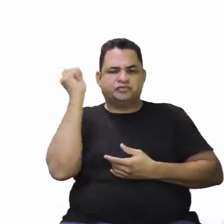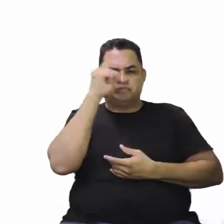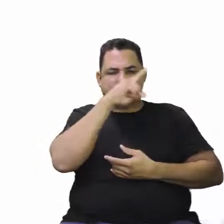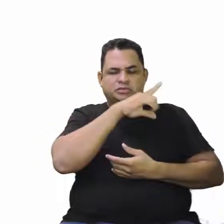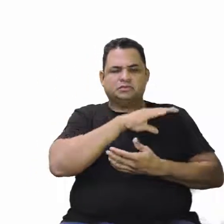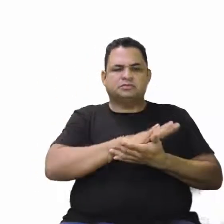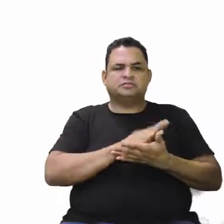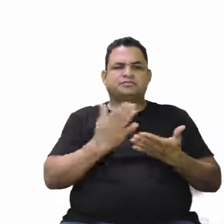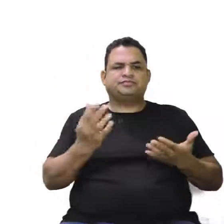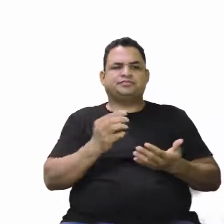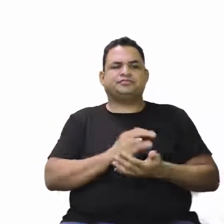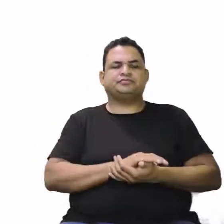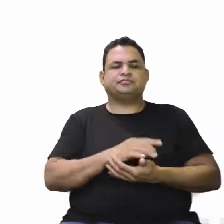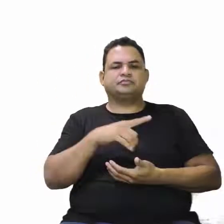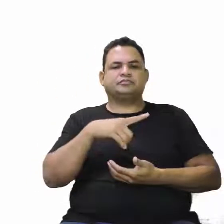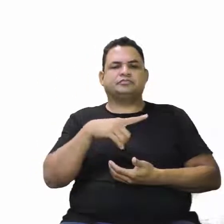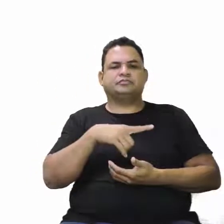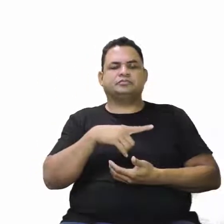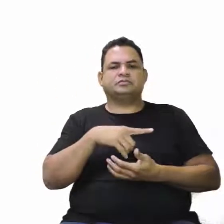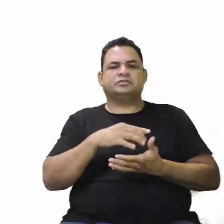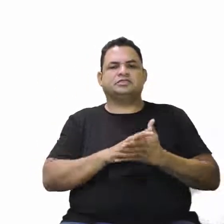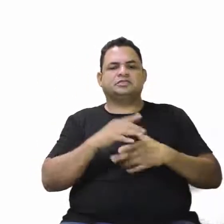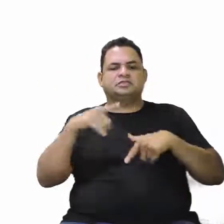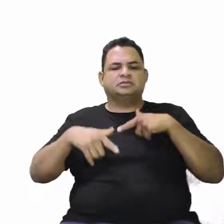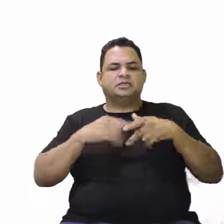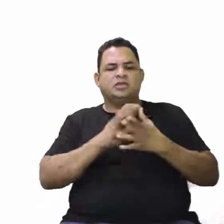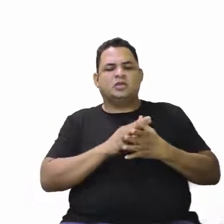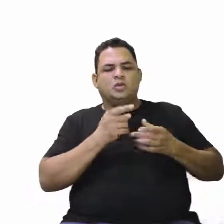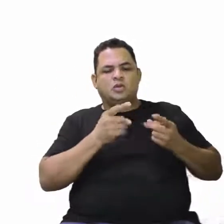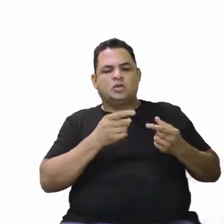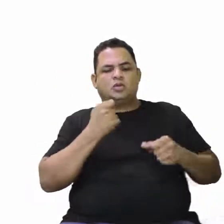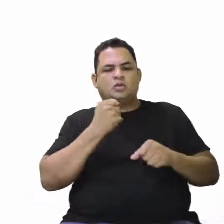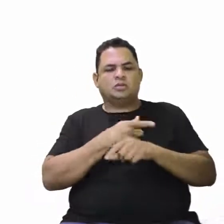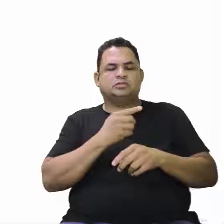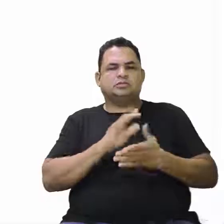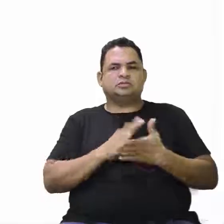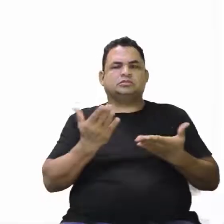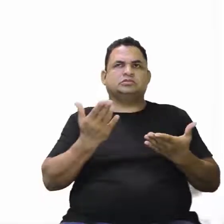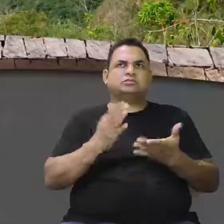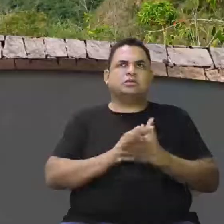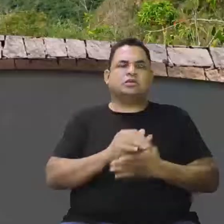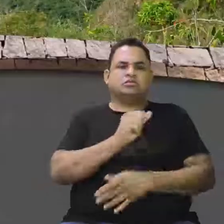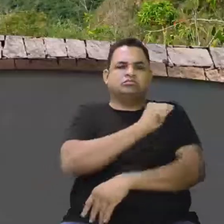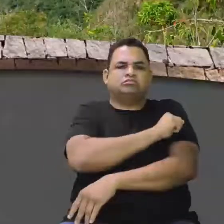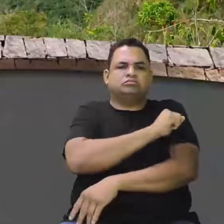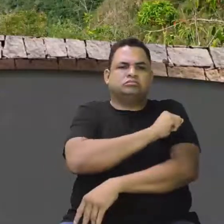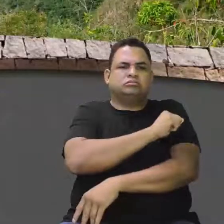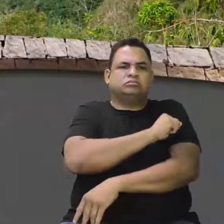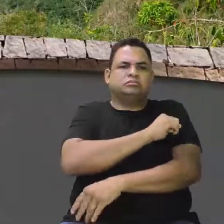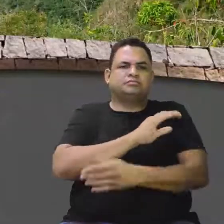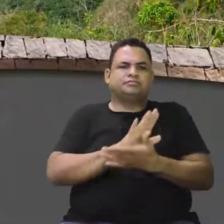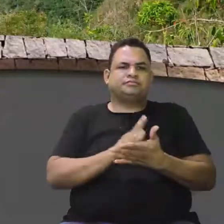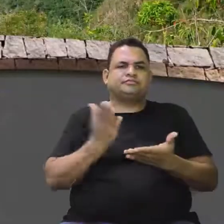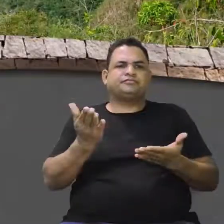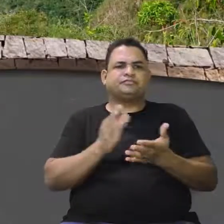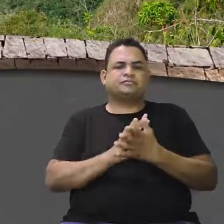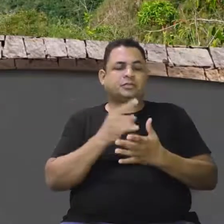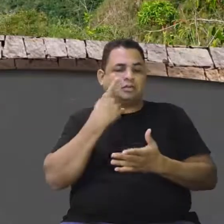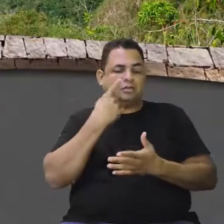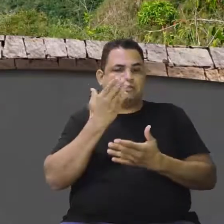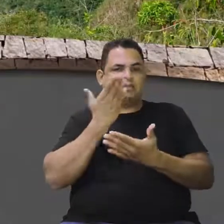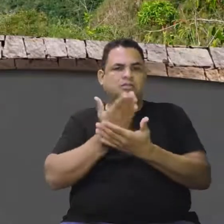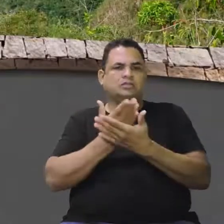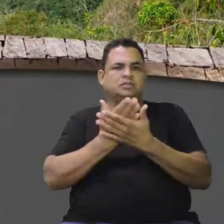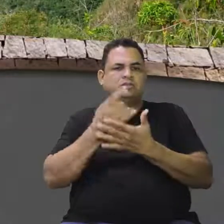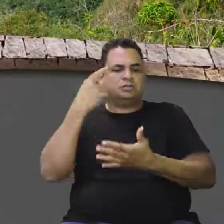setor terciário, serviço e comércio, muitas das vezes o aluno, ou de repente até você que está aí assistindo nossa